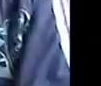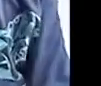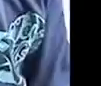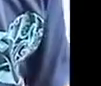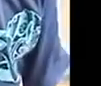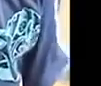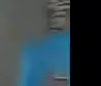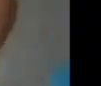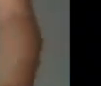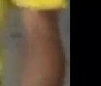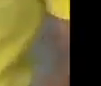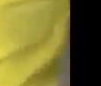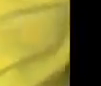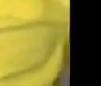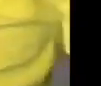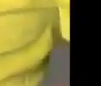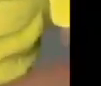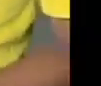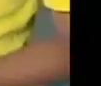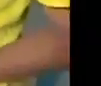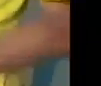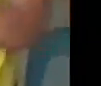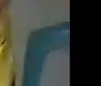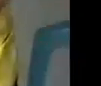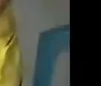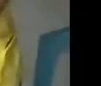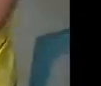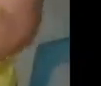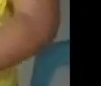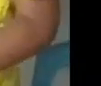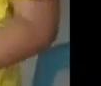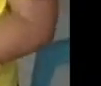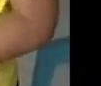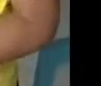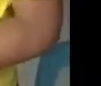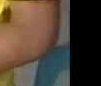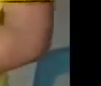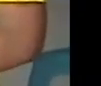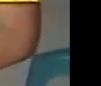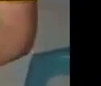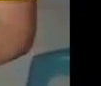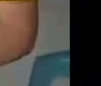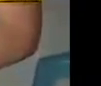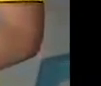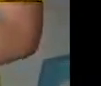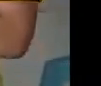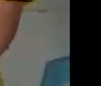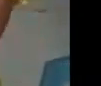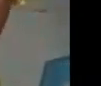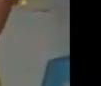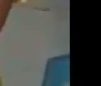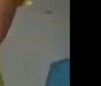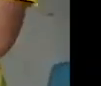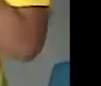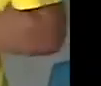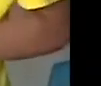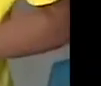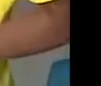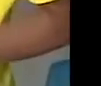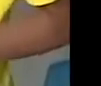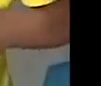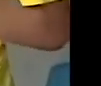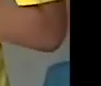sol. Essa estilo foi feita por mim para fazer um lambe-lambe. Eu botei lá na